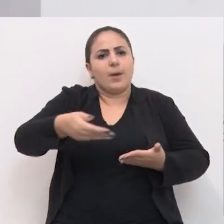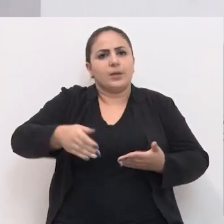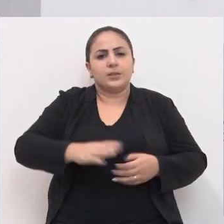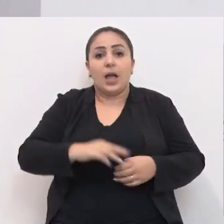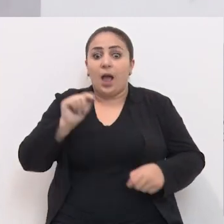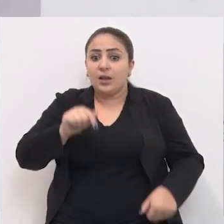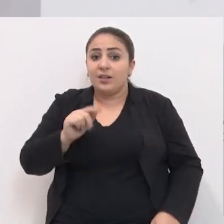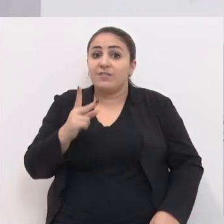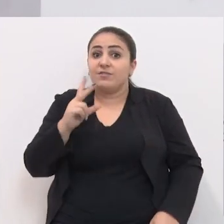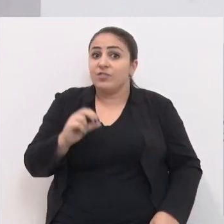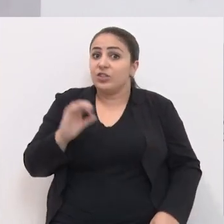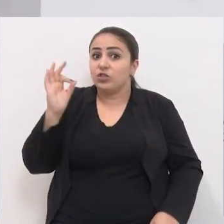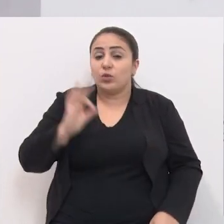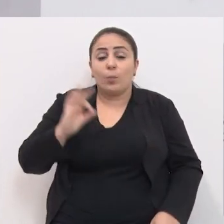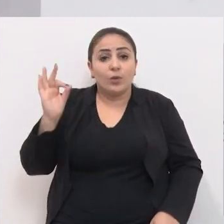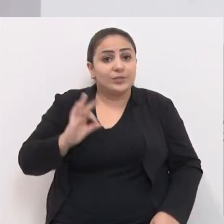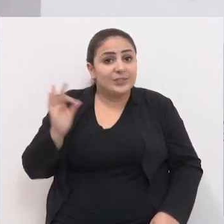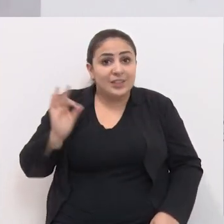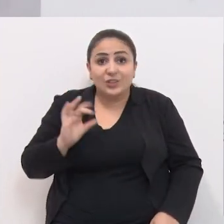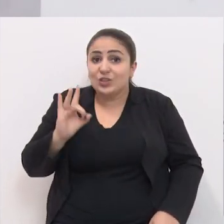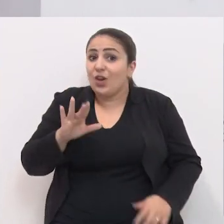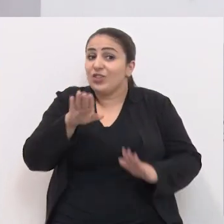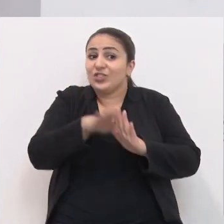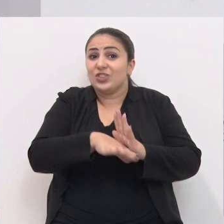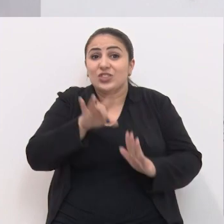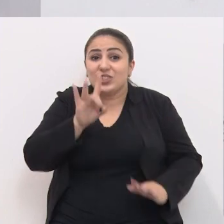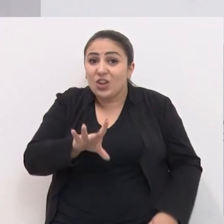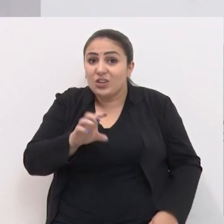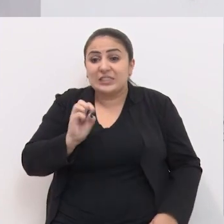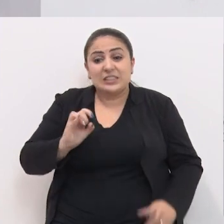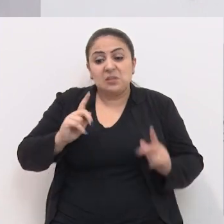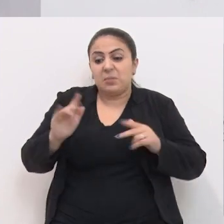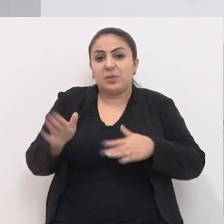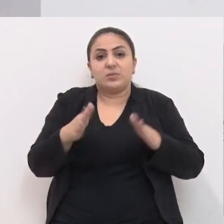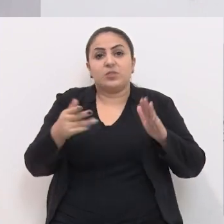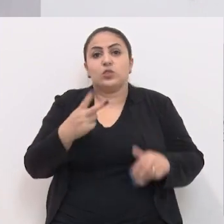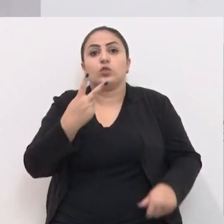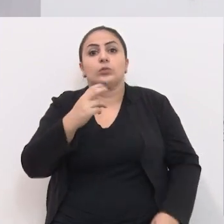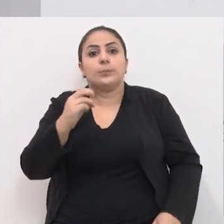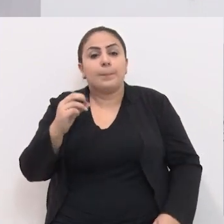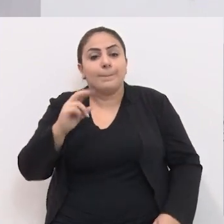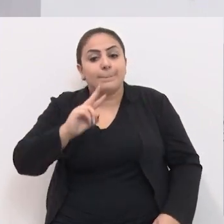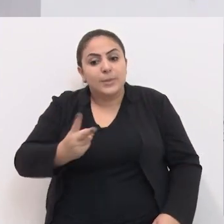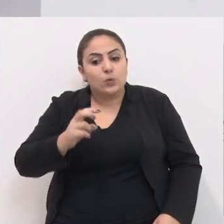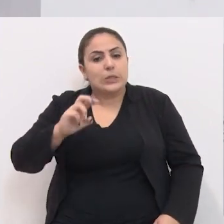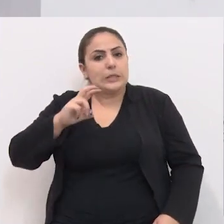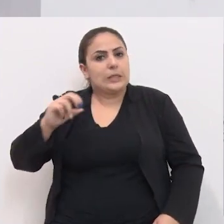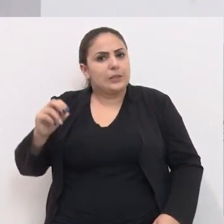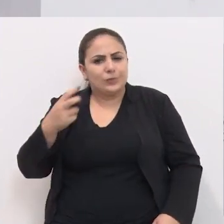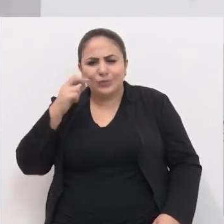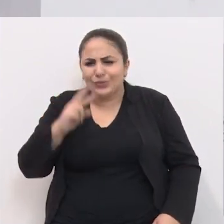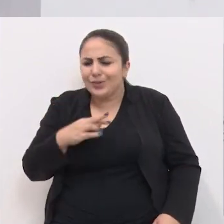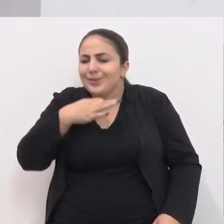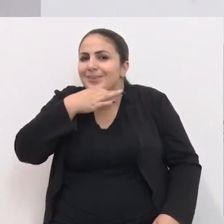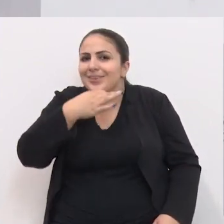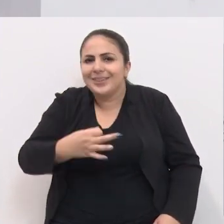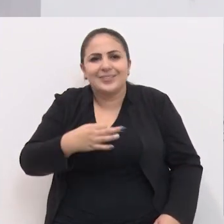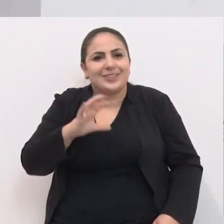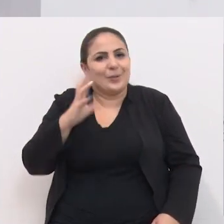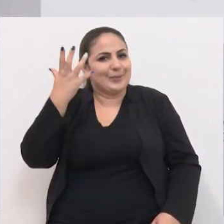do registro de imóveis. Vai ter que pagar mais 50, 60 pila para fazer um requerimento para adquirir se está errado, certo? Quando